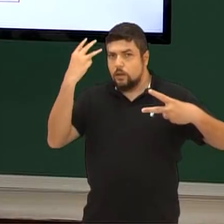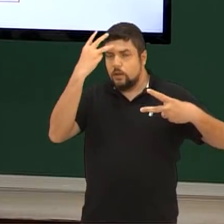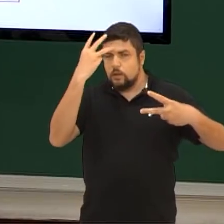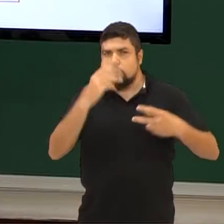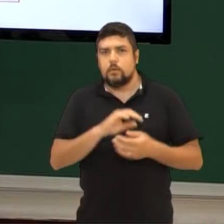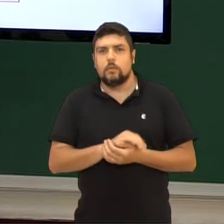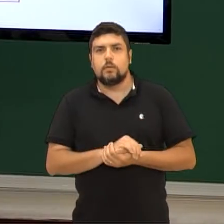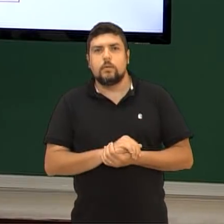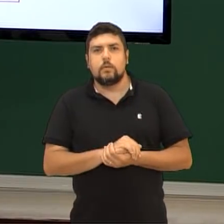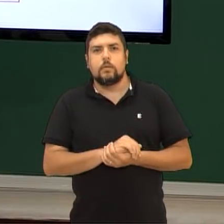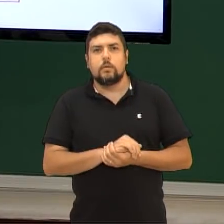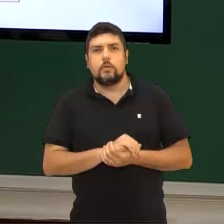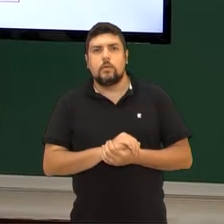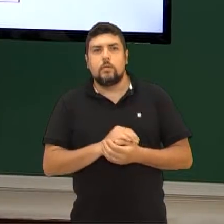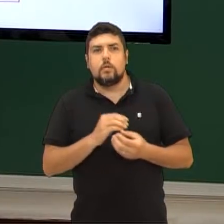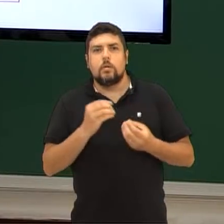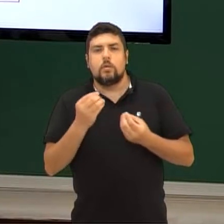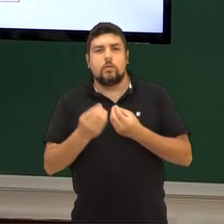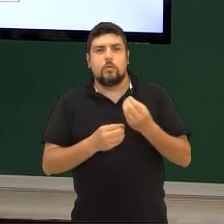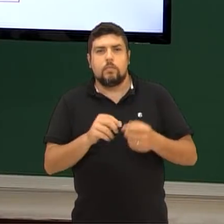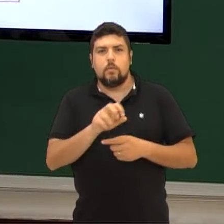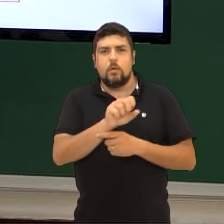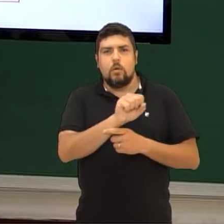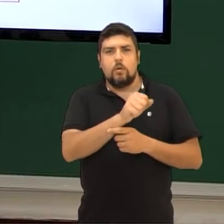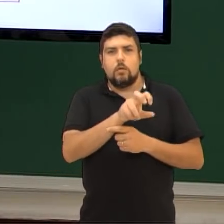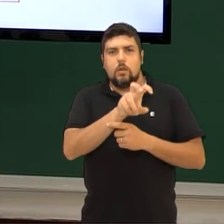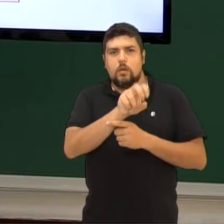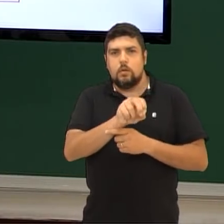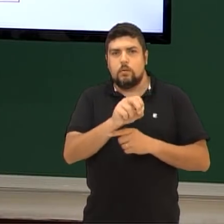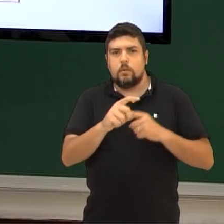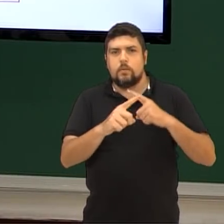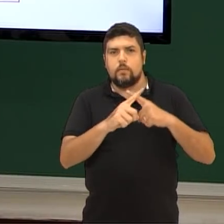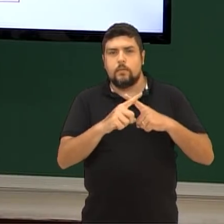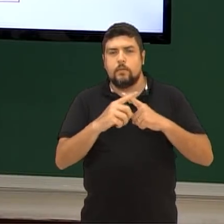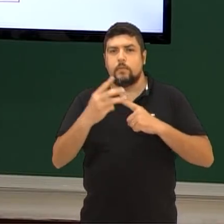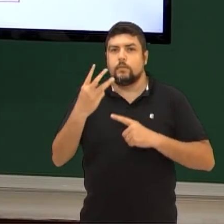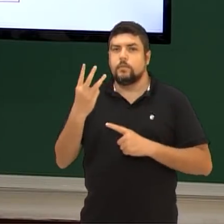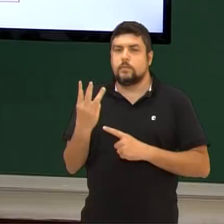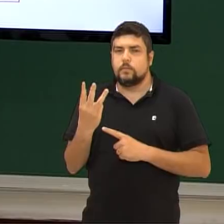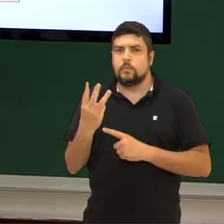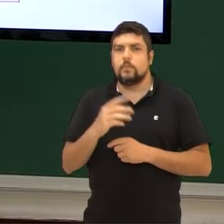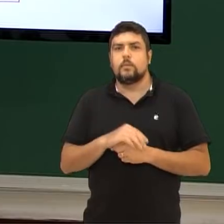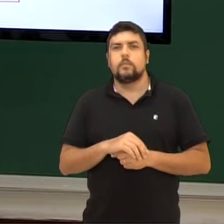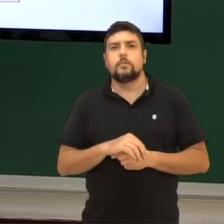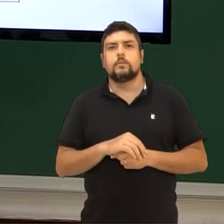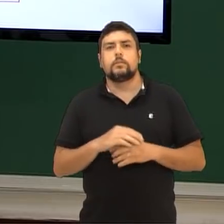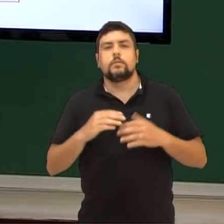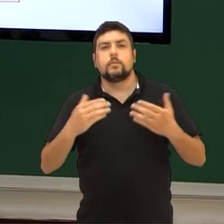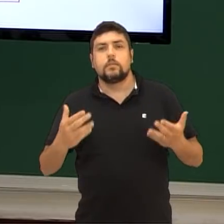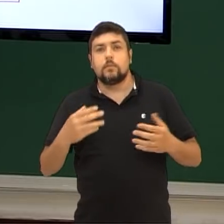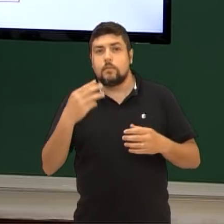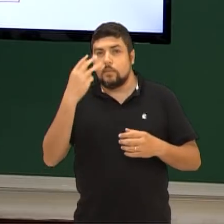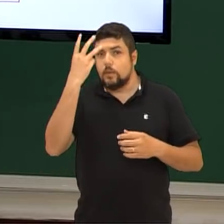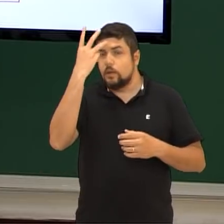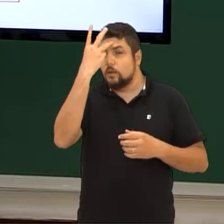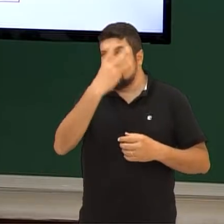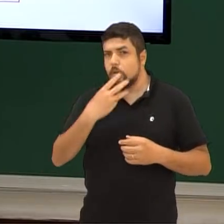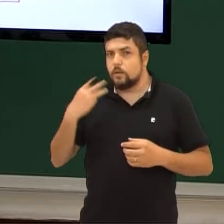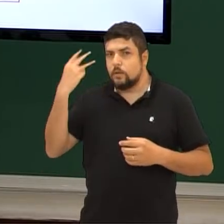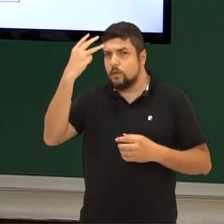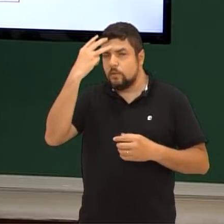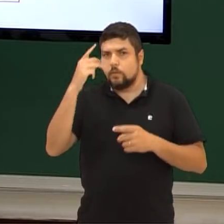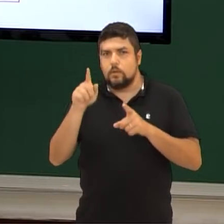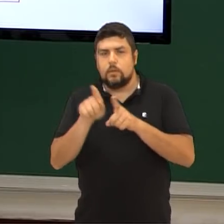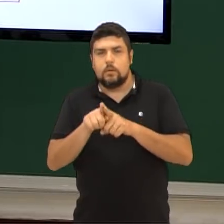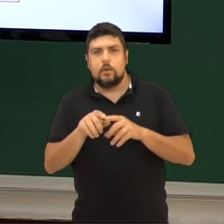basta fazer 850 vezes 3. Veja, 3 horas ele quer saber também. Então,